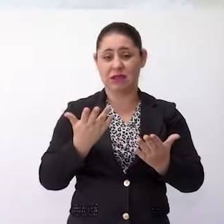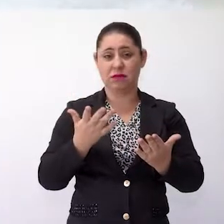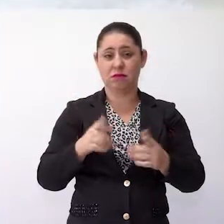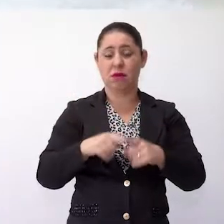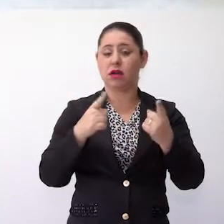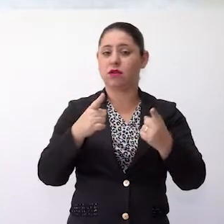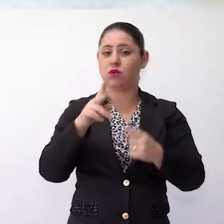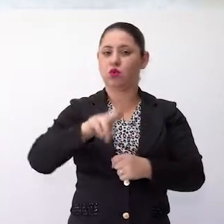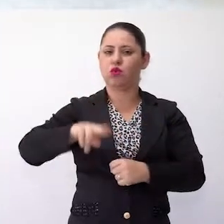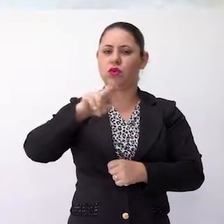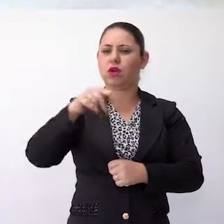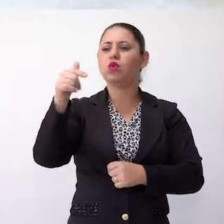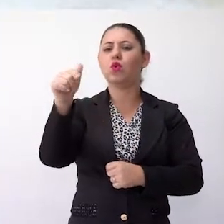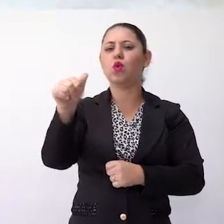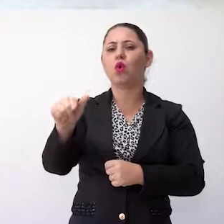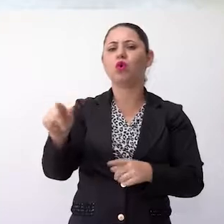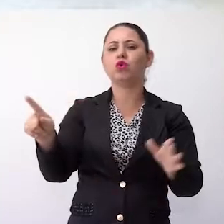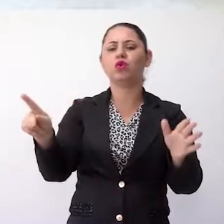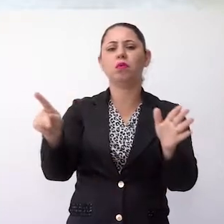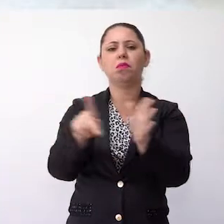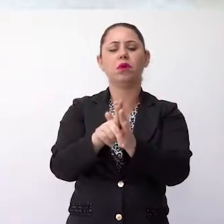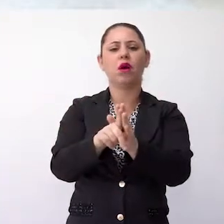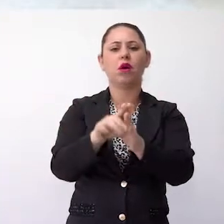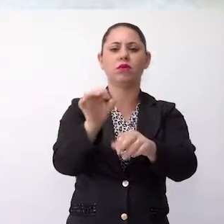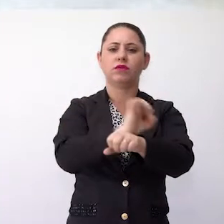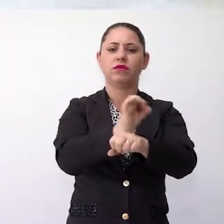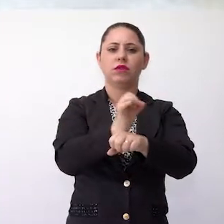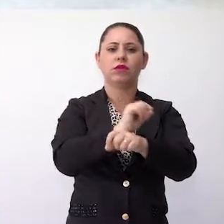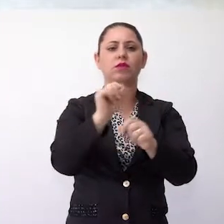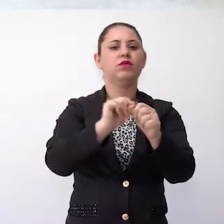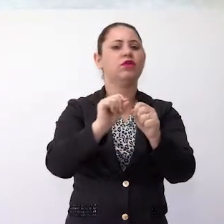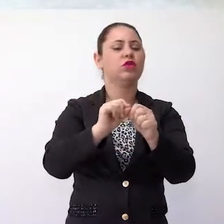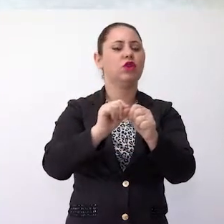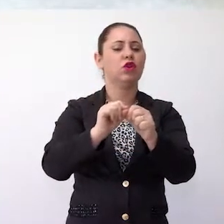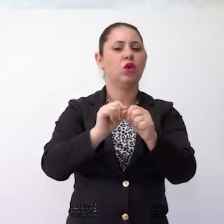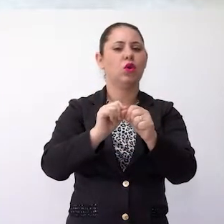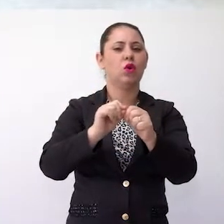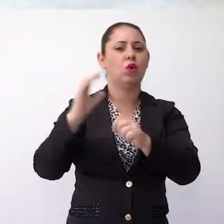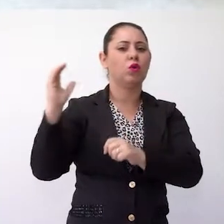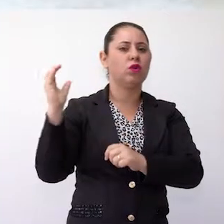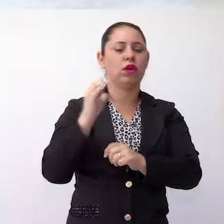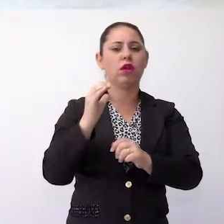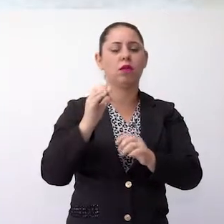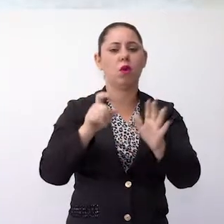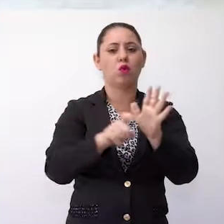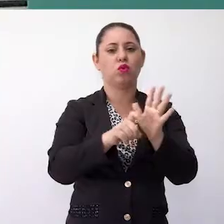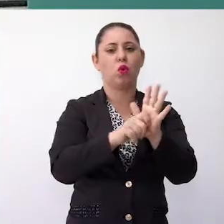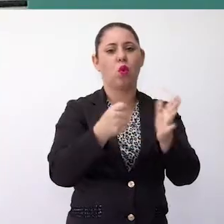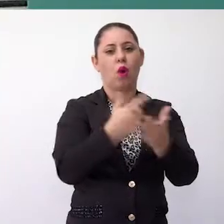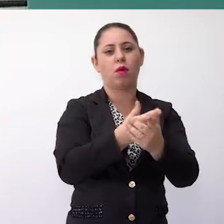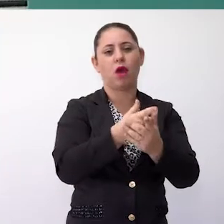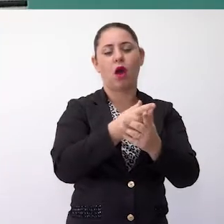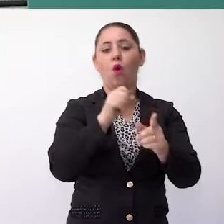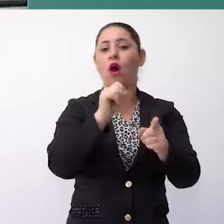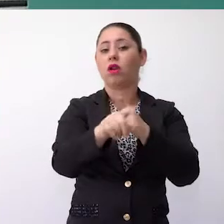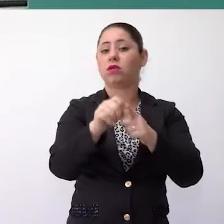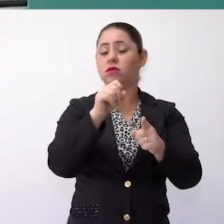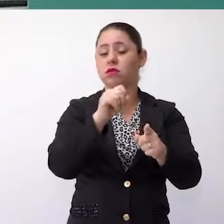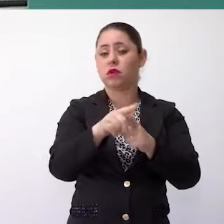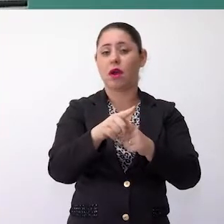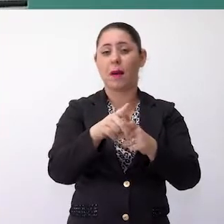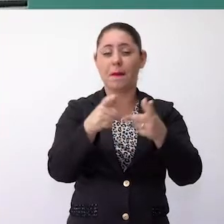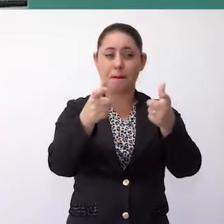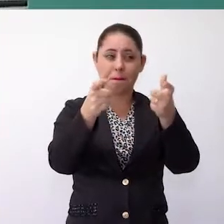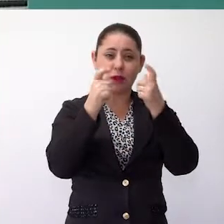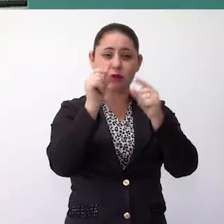utilizado outros tipos de veículos para praticar os crimes de tráfico, que são os veículos locados. Então nós temos percebido